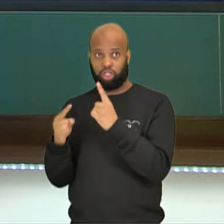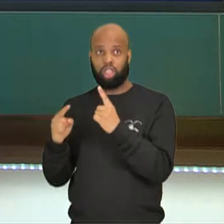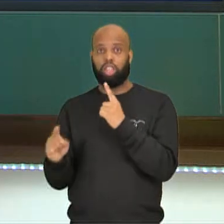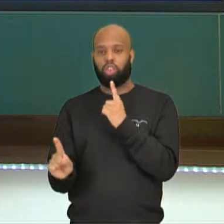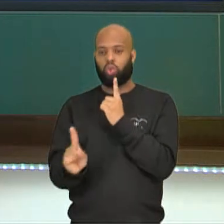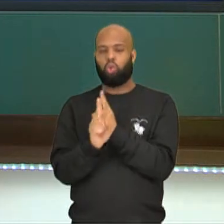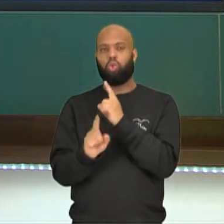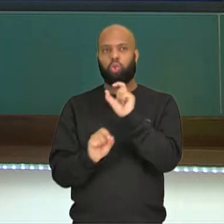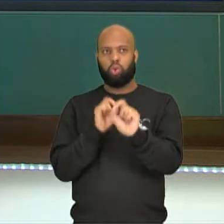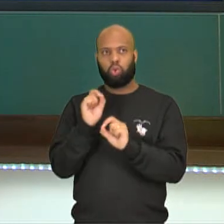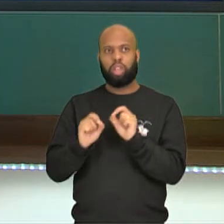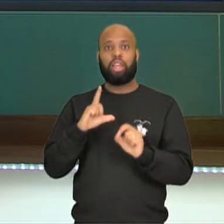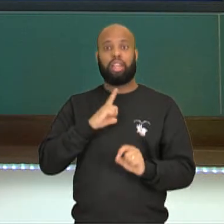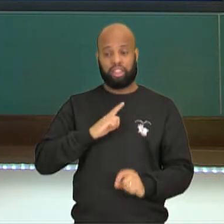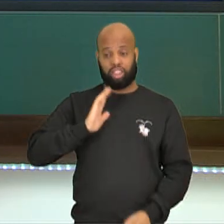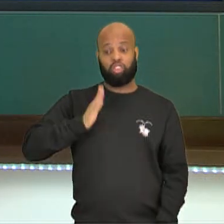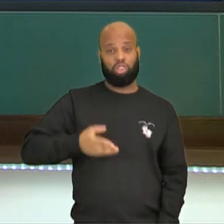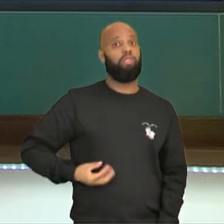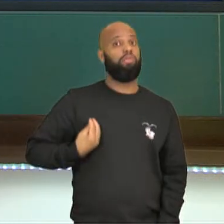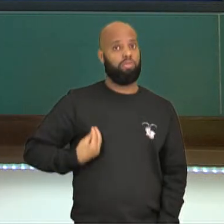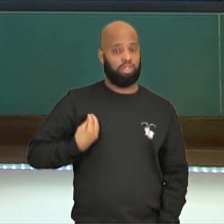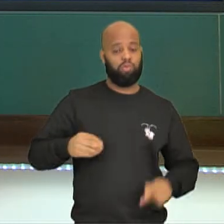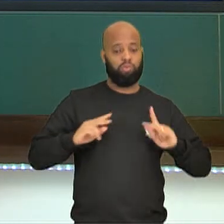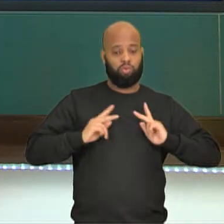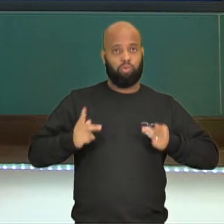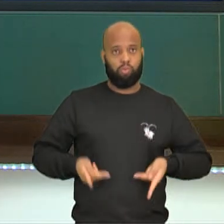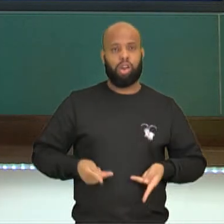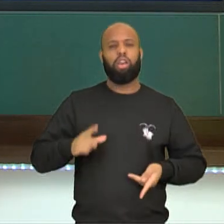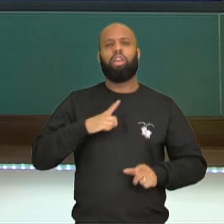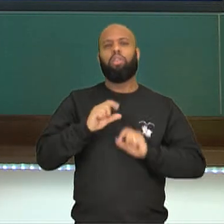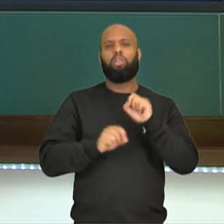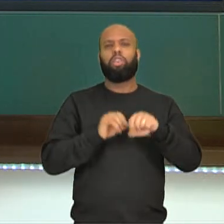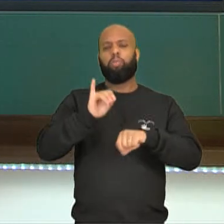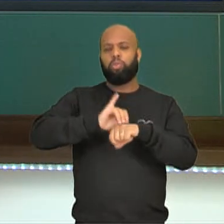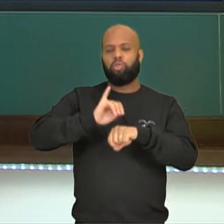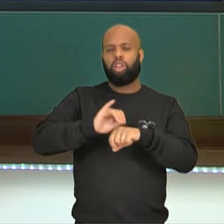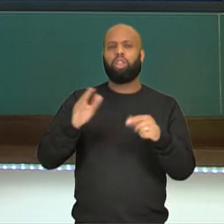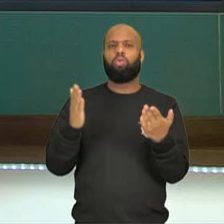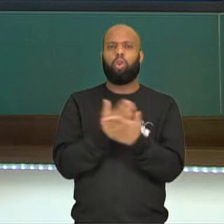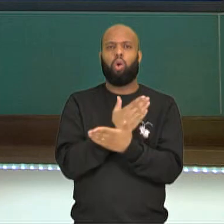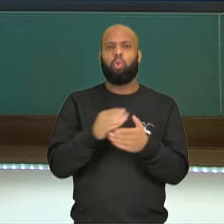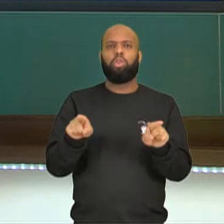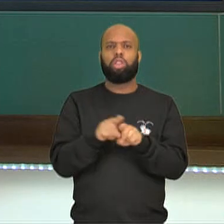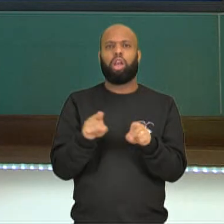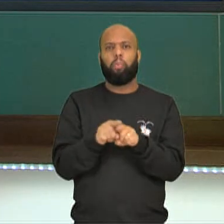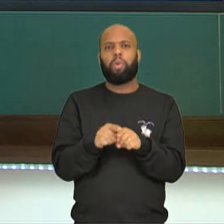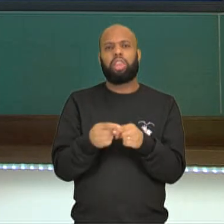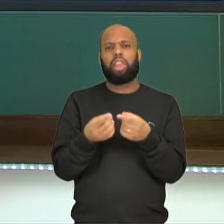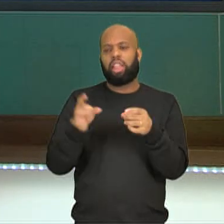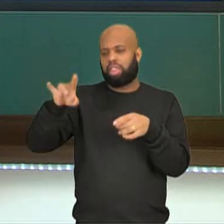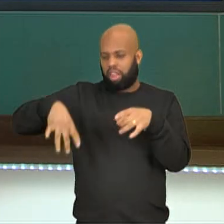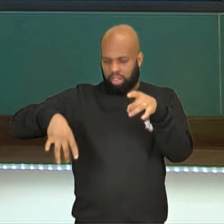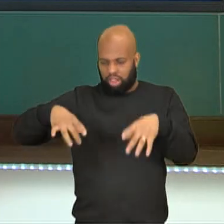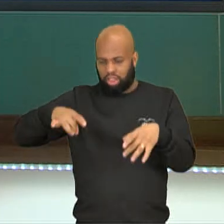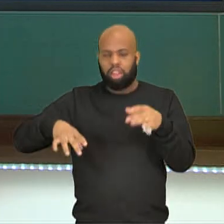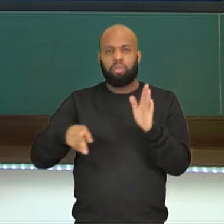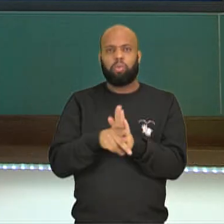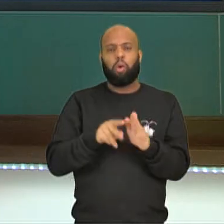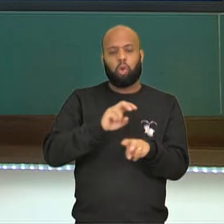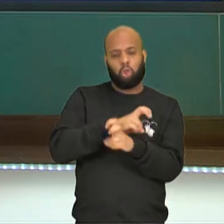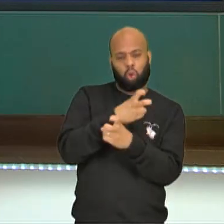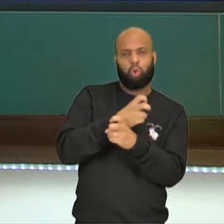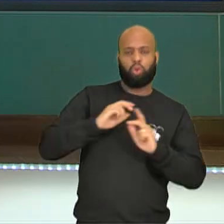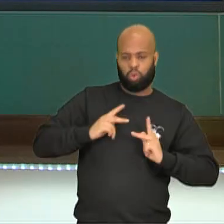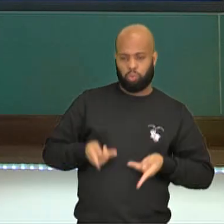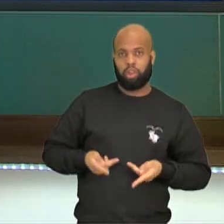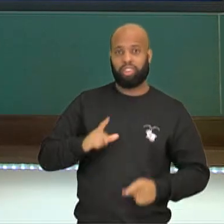encontrado com a presença humana. Tem presença humana, pontas de lança, fragmentos de ossadas de seres humanos com mais de 15 mil anos de idade